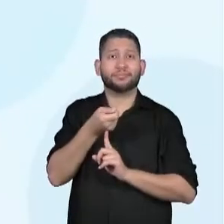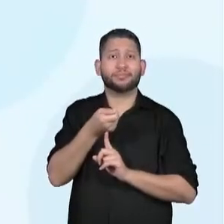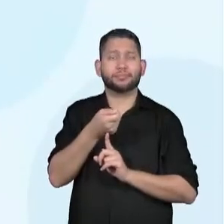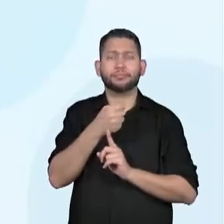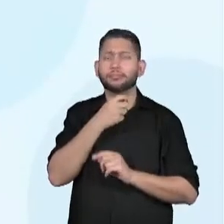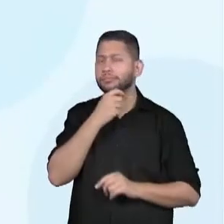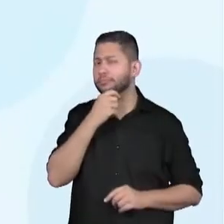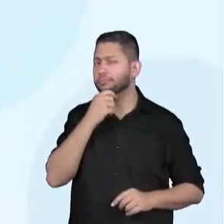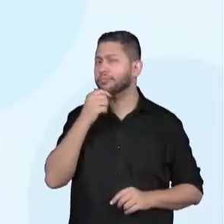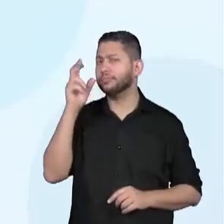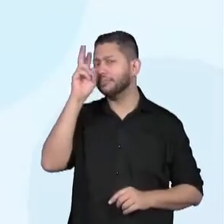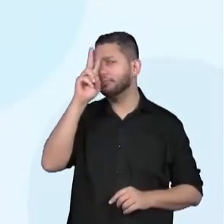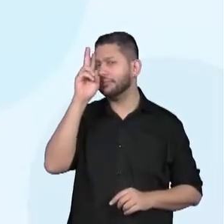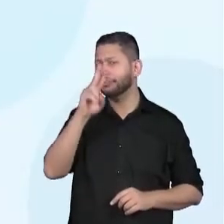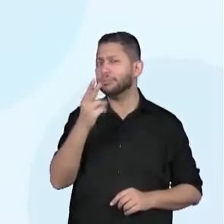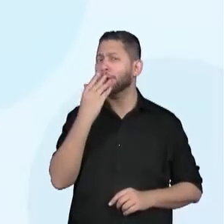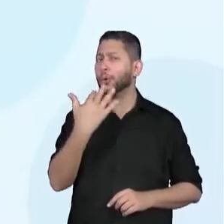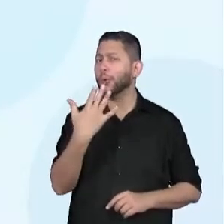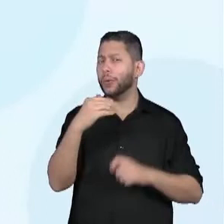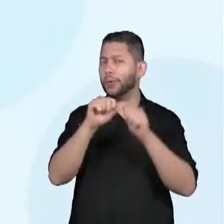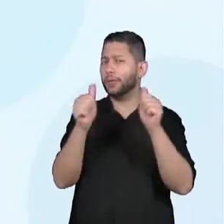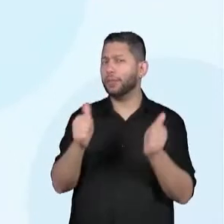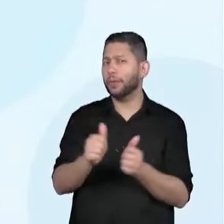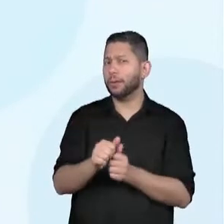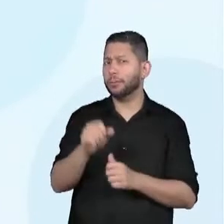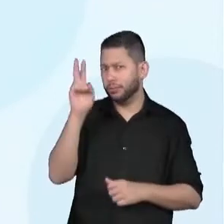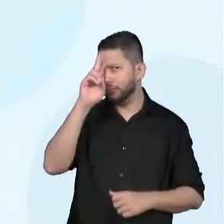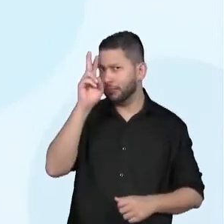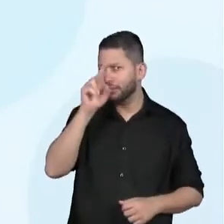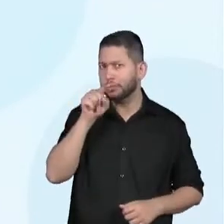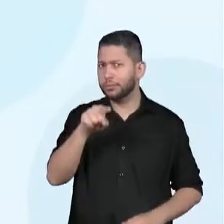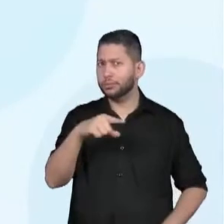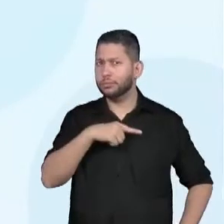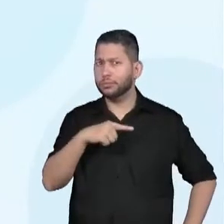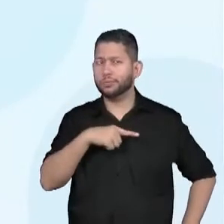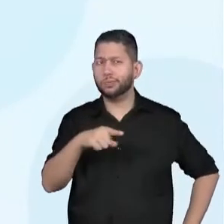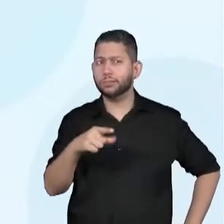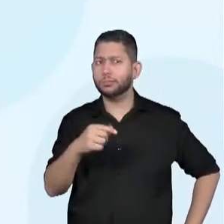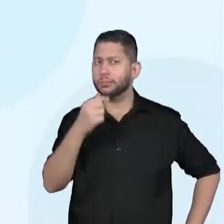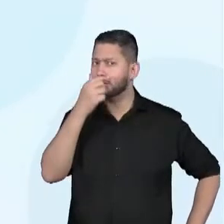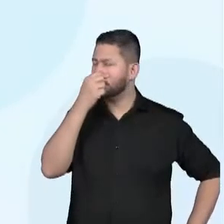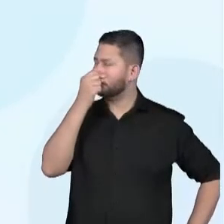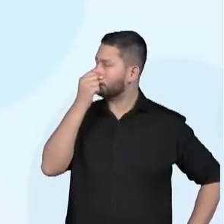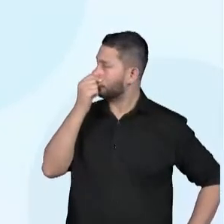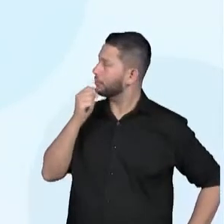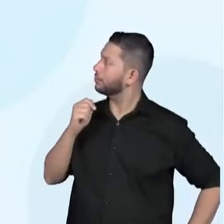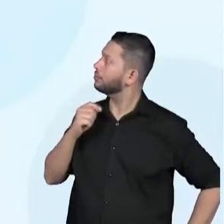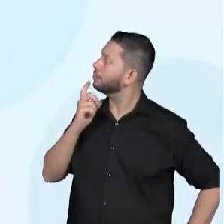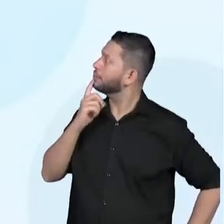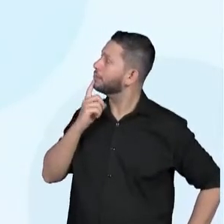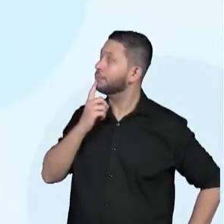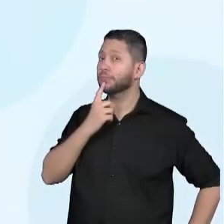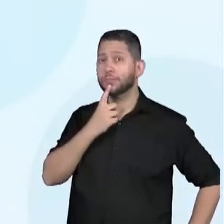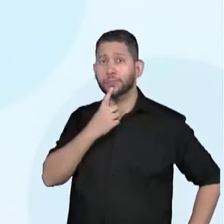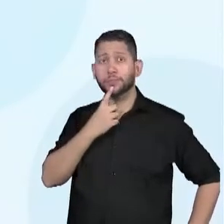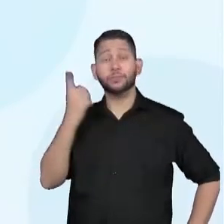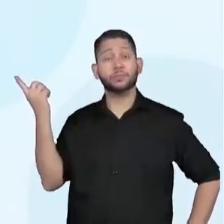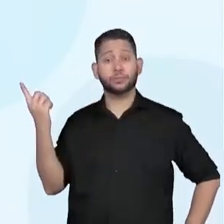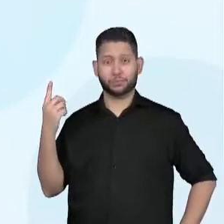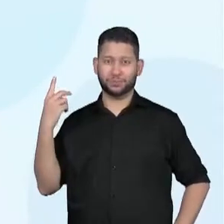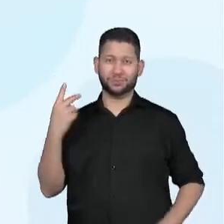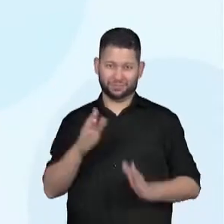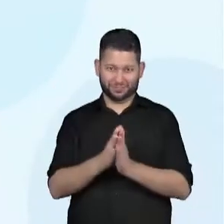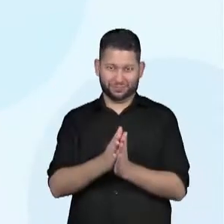you remember the colors and shapes? Você lembra aí das cores e das formas geométricas? Também tirei essas duas